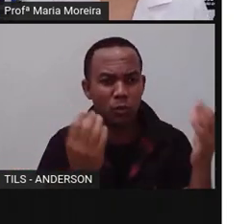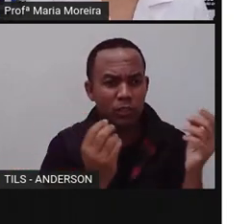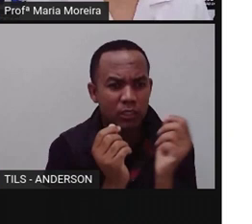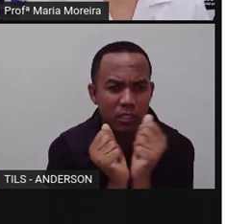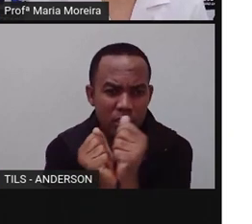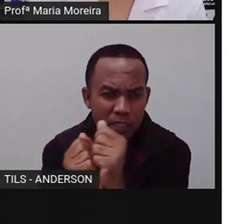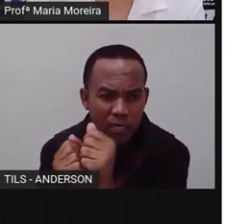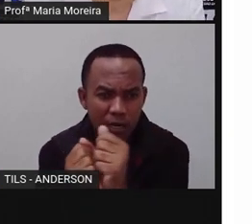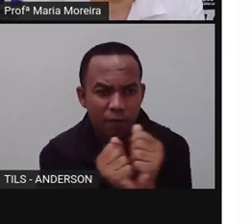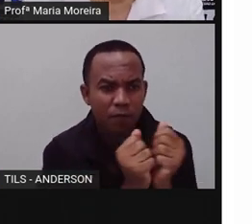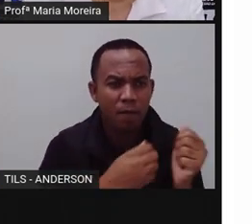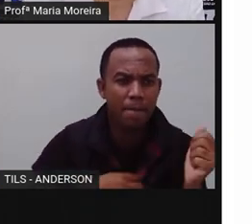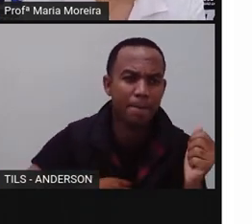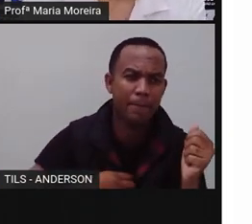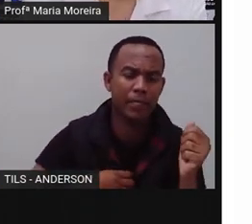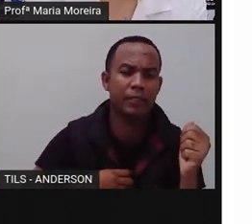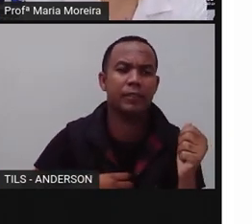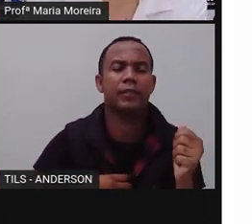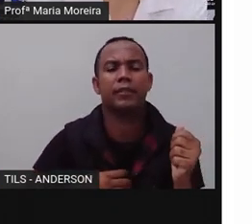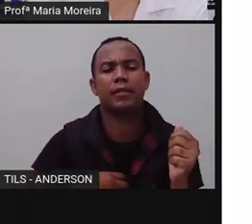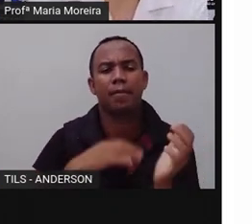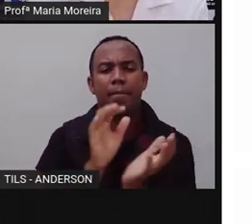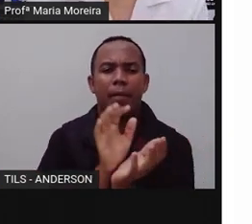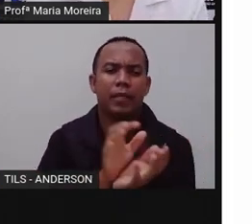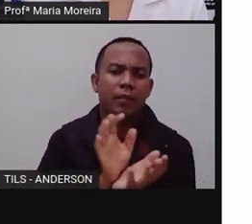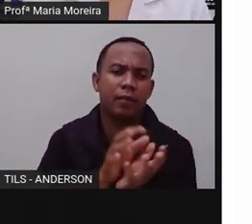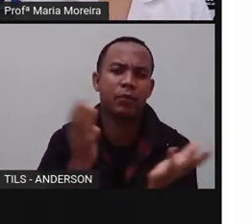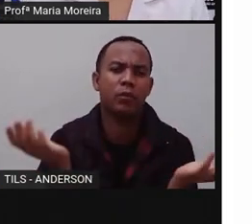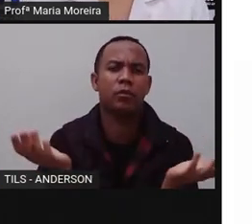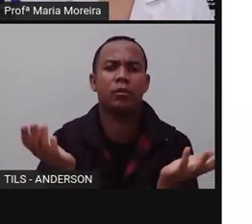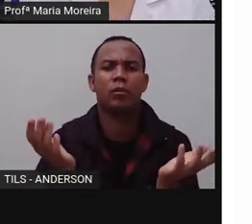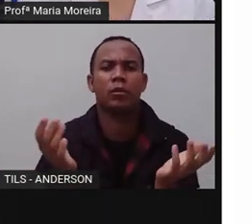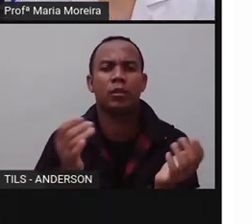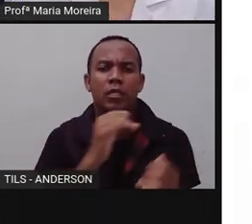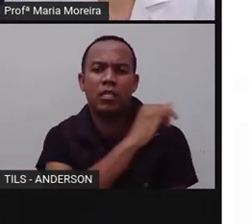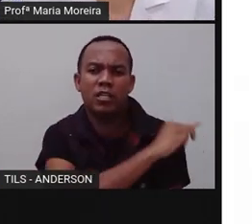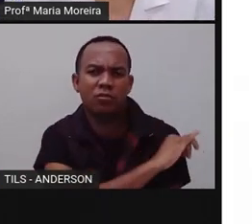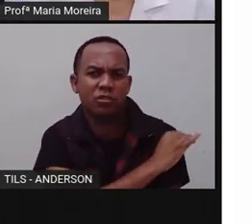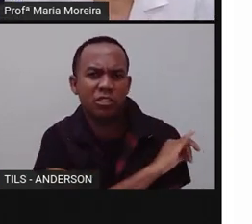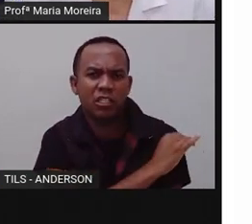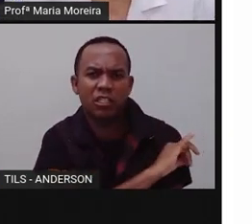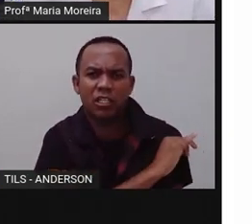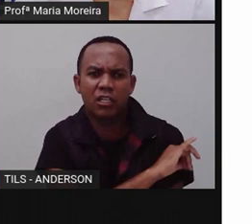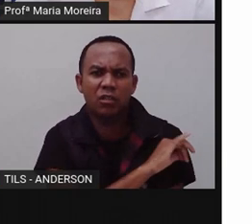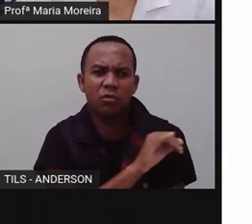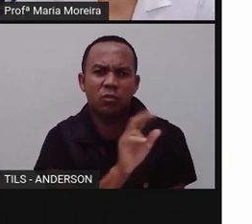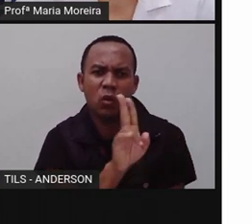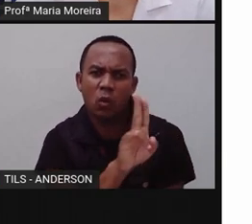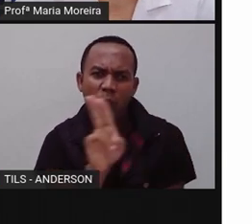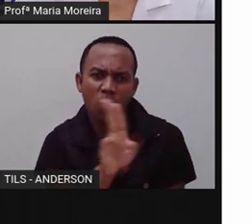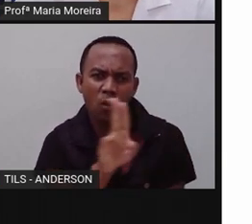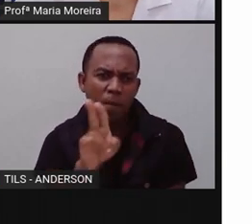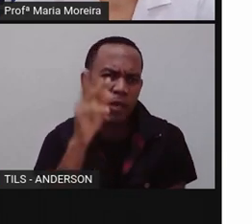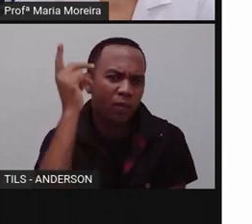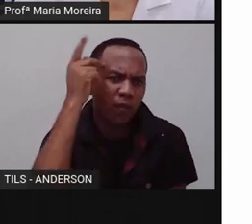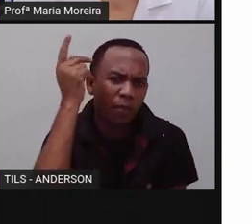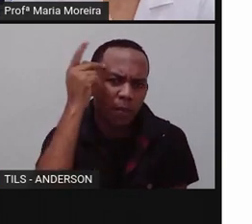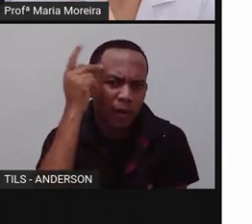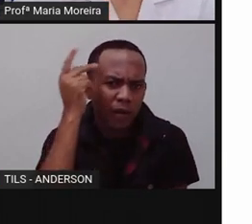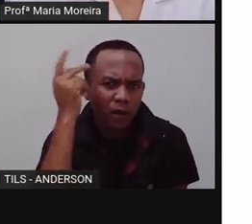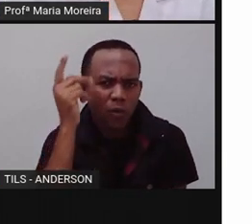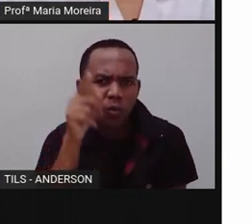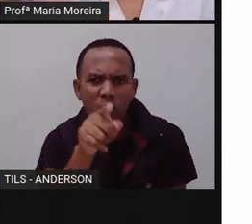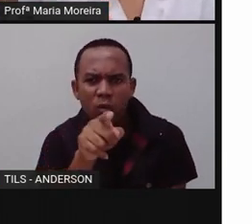foram Bahia, Pernambuco, Maranhão, Alagoas, Minas Gerais, Rio de Janeiro, Espírito Santo, São Paulo e Rio Grande do